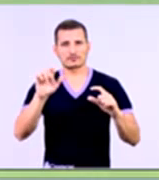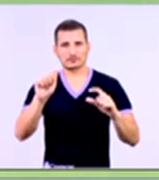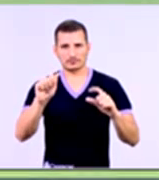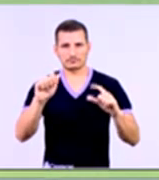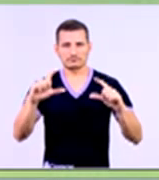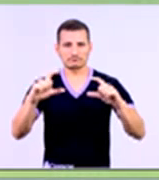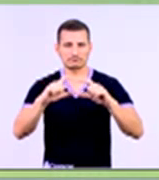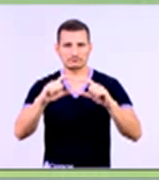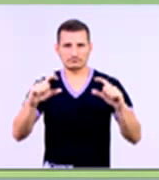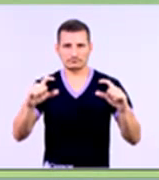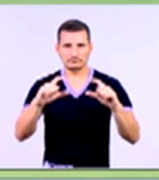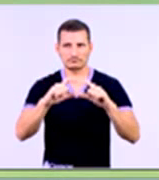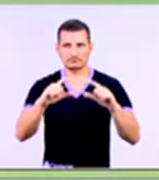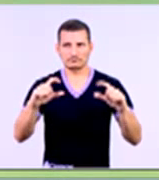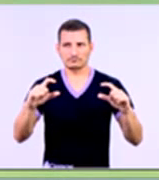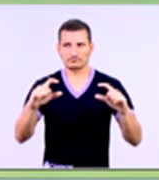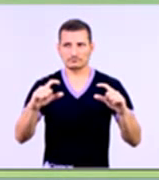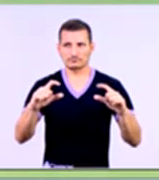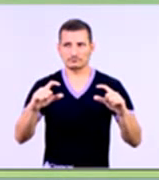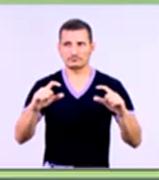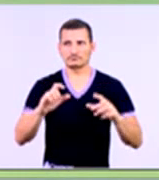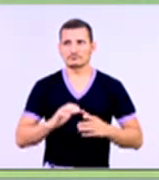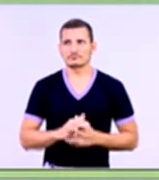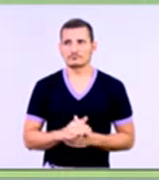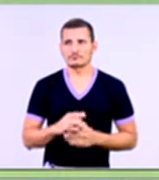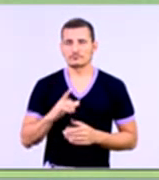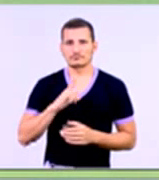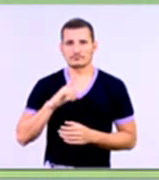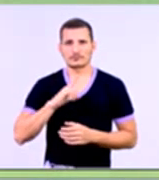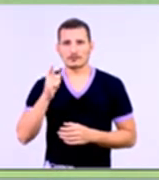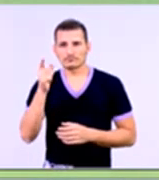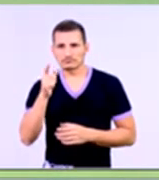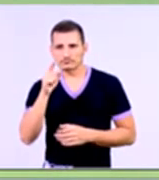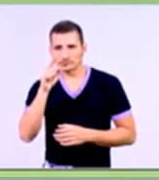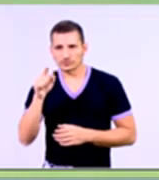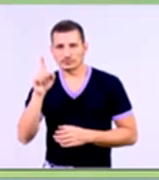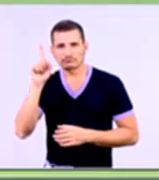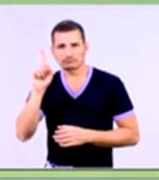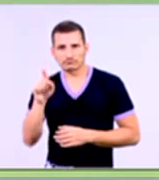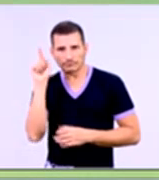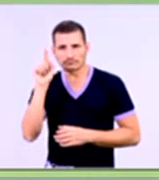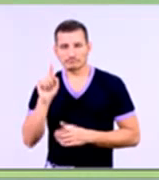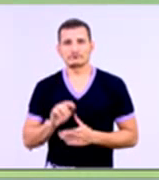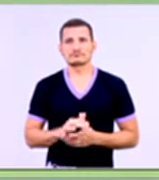o sistema. E ele possui um botão de fechar, aqui o X,